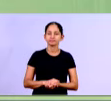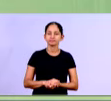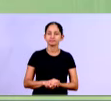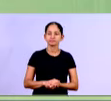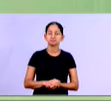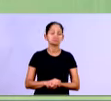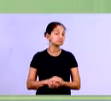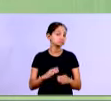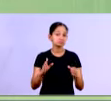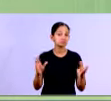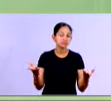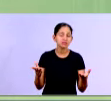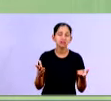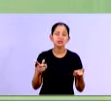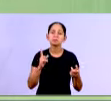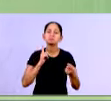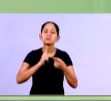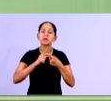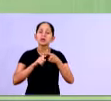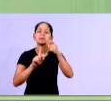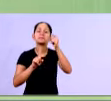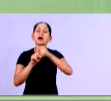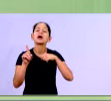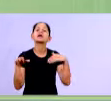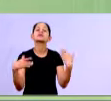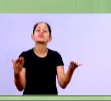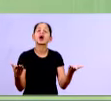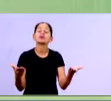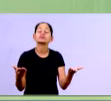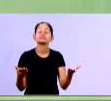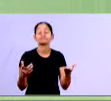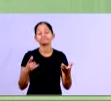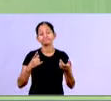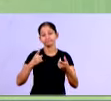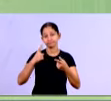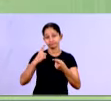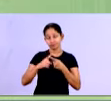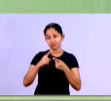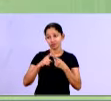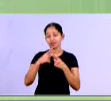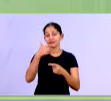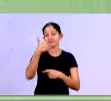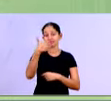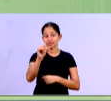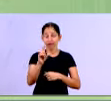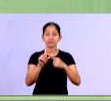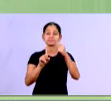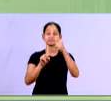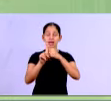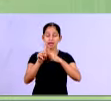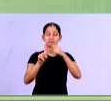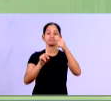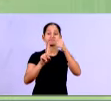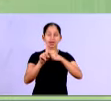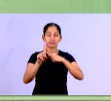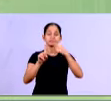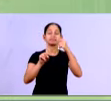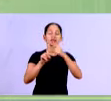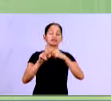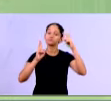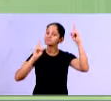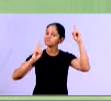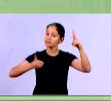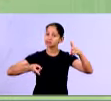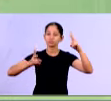Alguém pode perguntar, por que ao mês? Porque passou-se 10 meses e a taxa tem que ficar na mesma linguagem